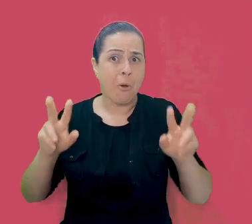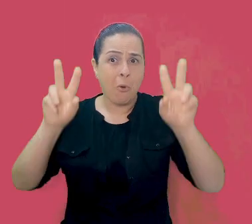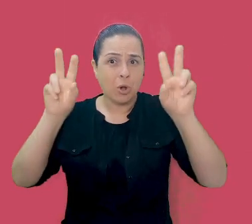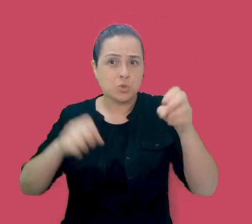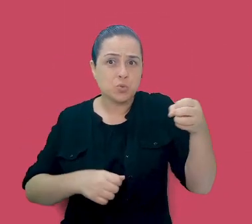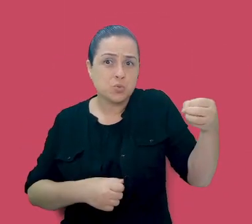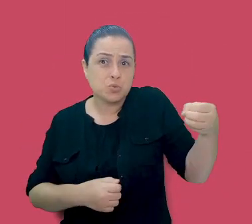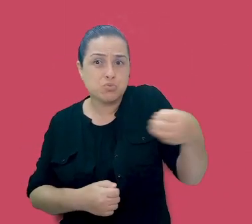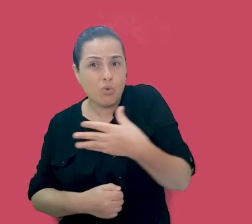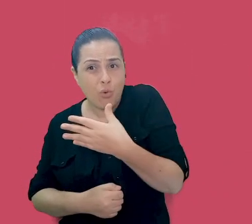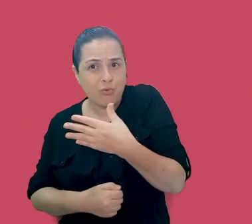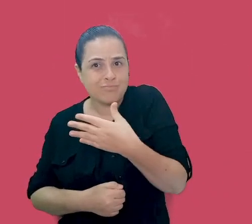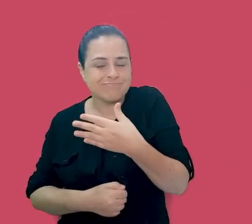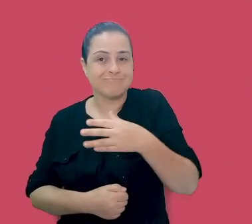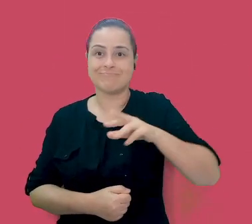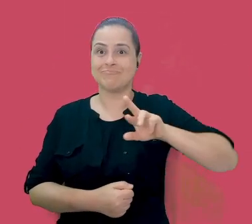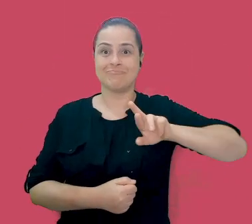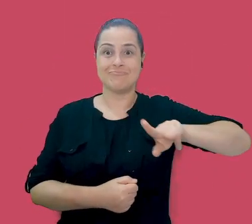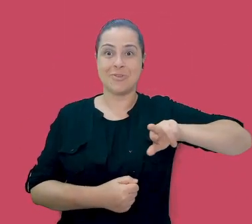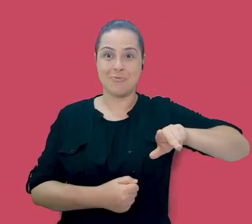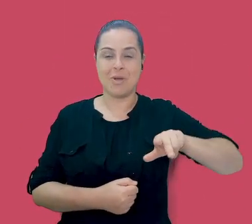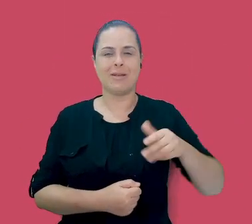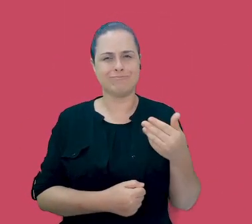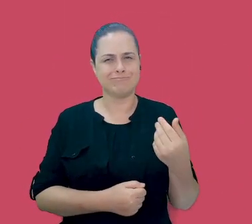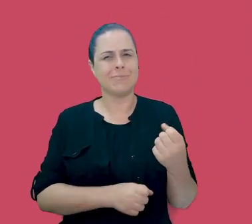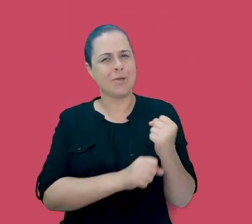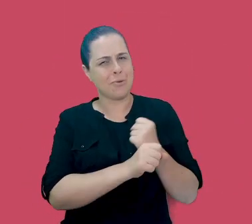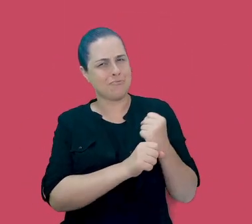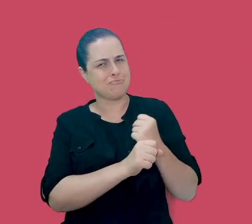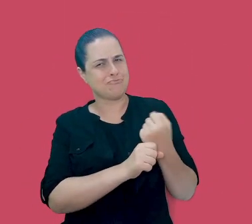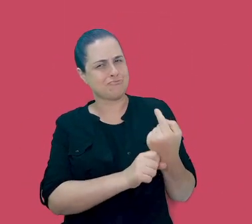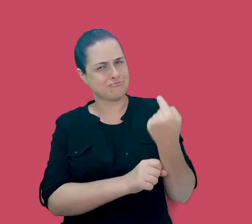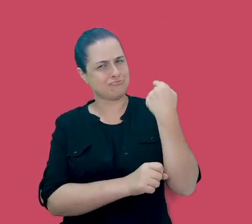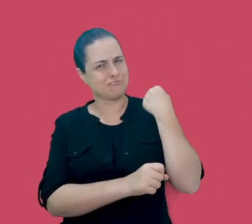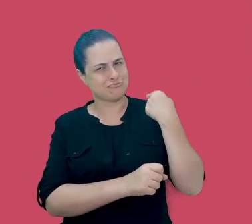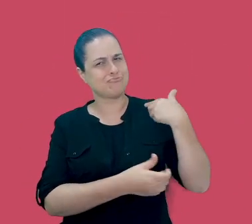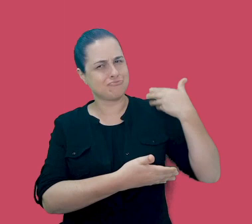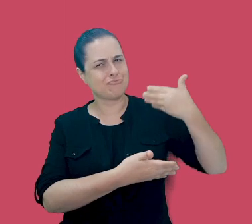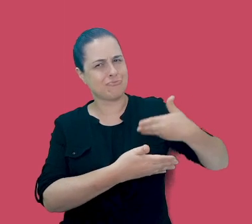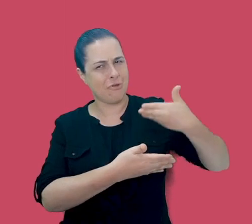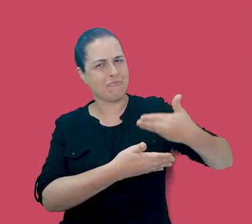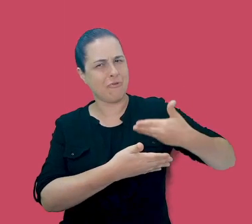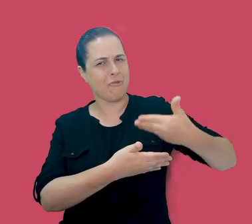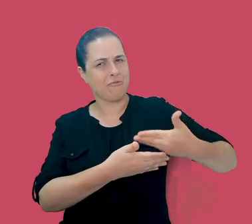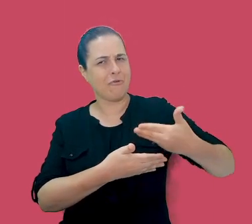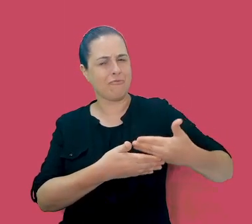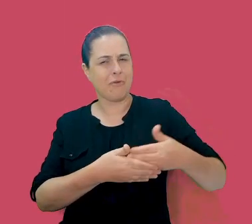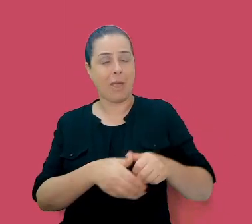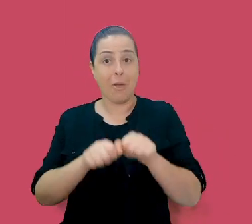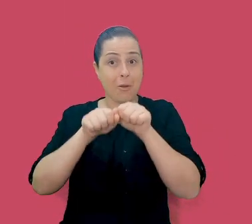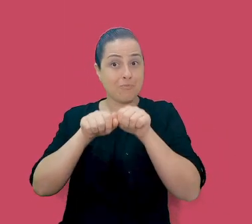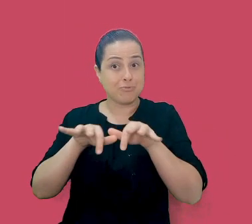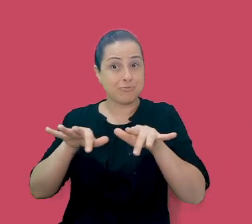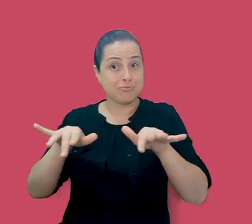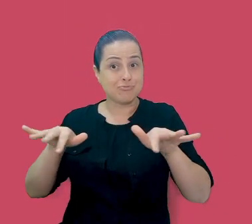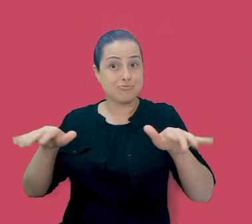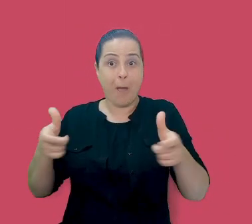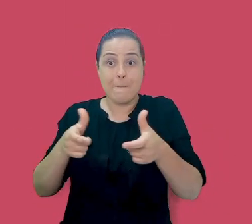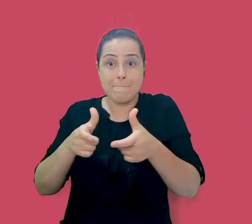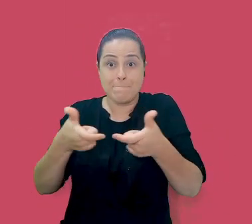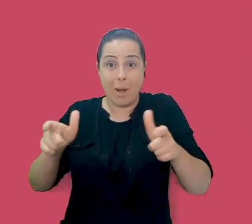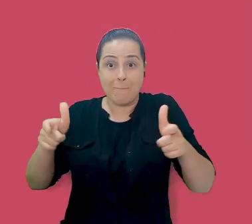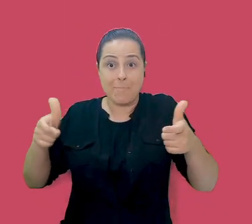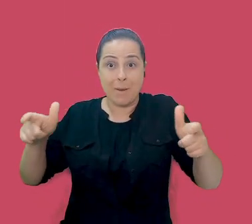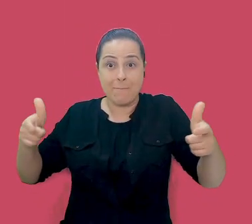tão novo, né? Acho que já há uns bons anos vem navegando e flutuando aí no